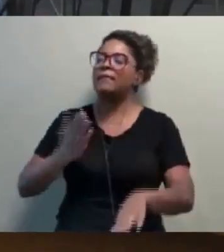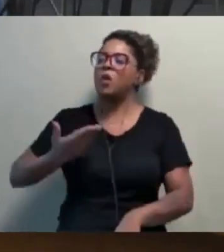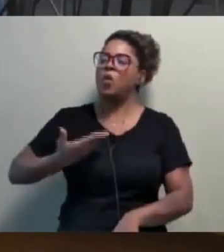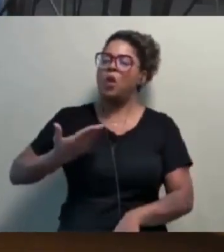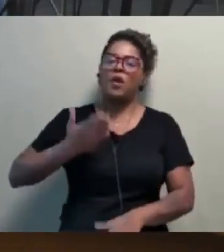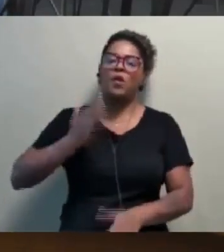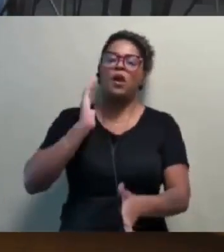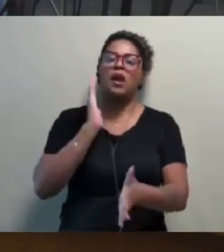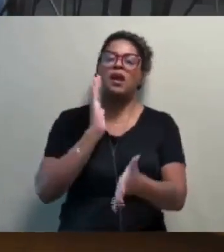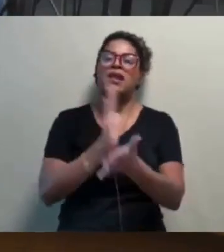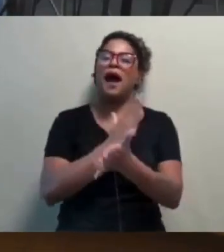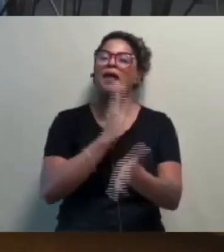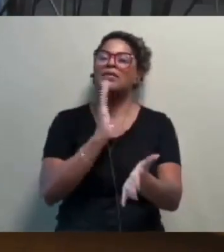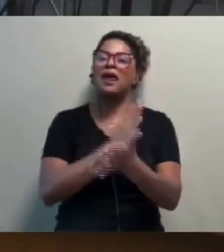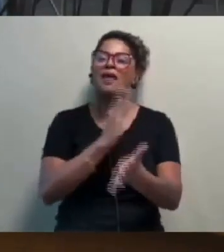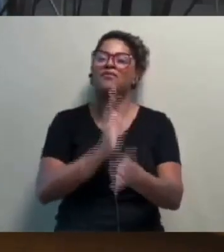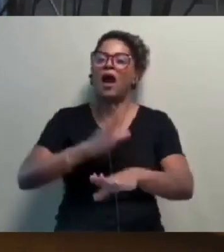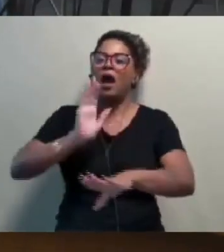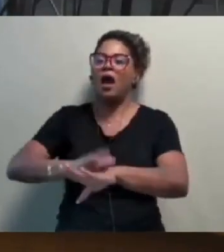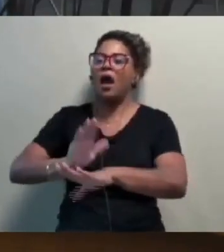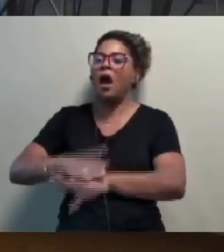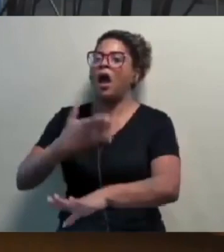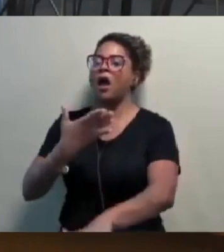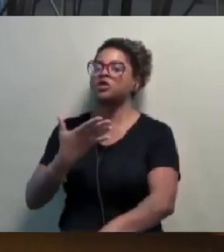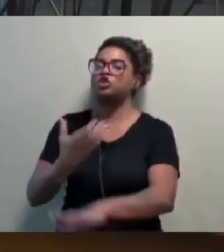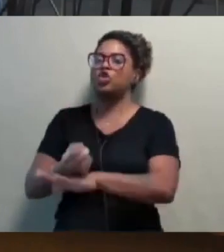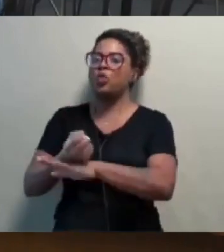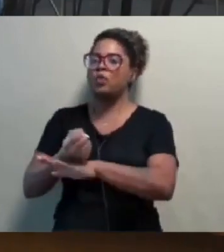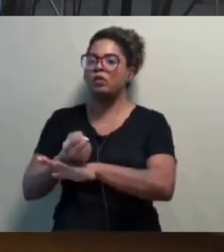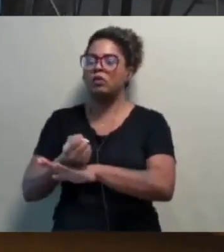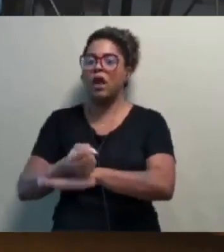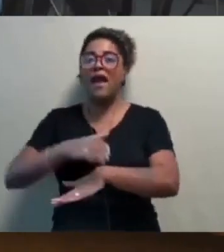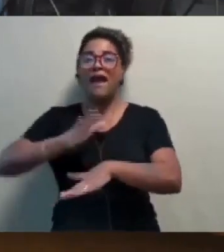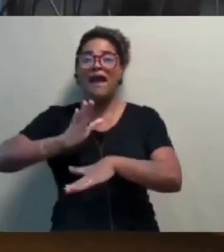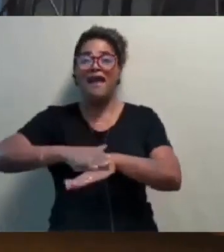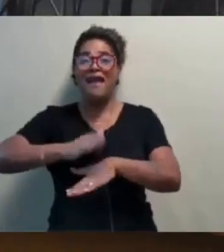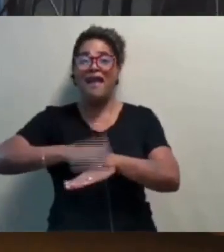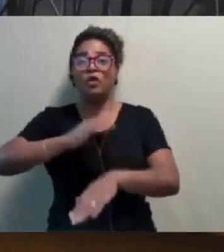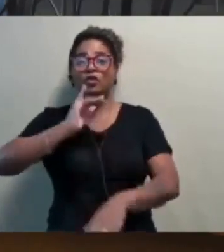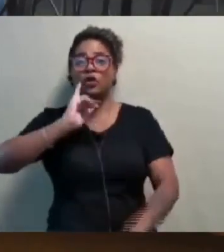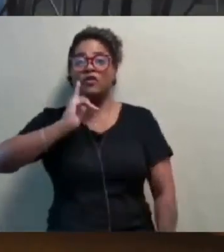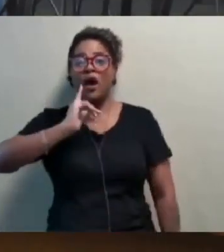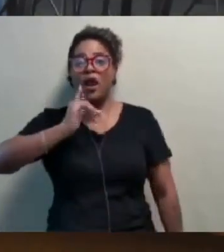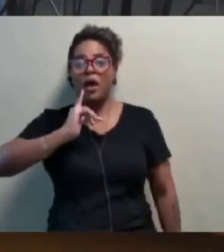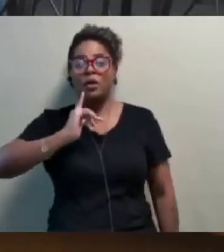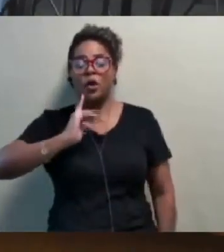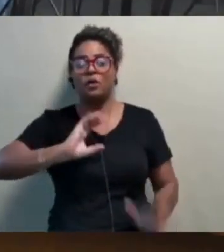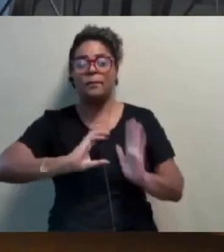ver. Eu assumo, quem está falando é o vereador Jorge Santos, independente do republicano.